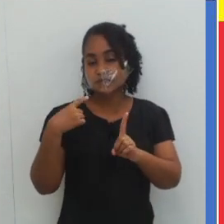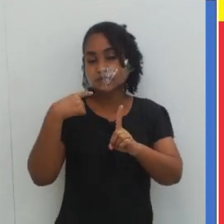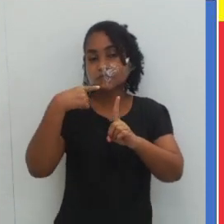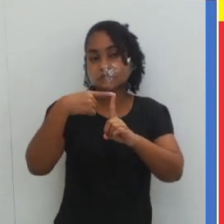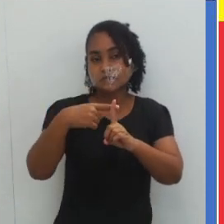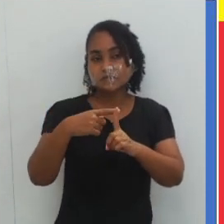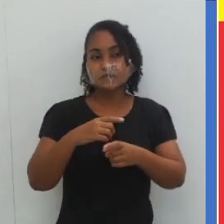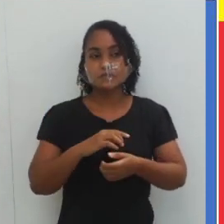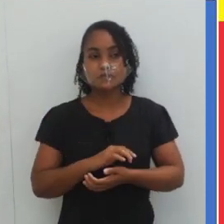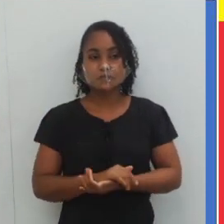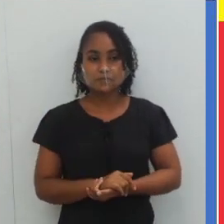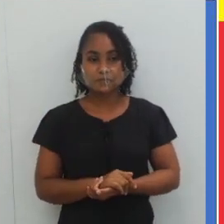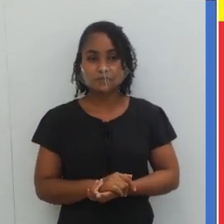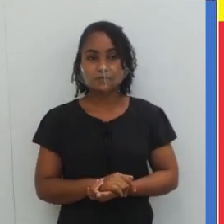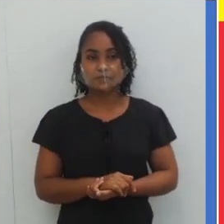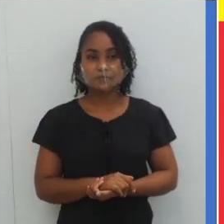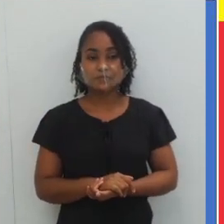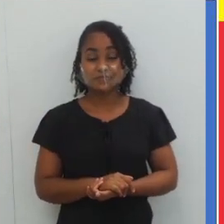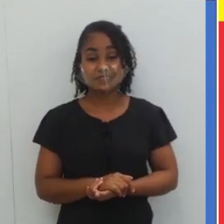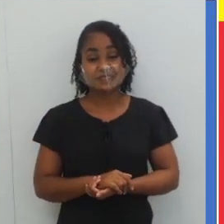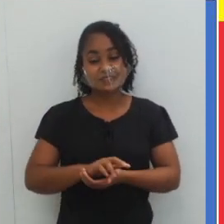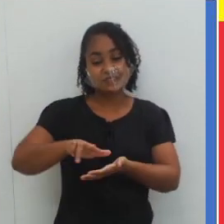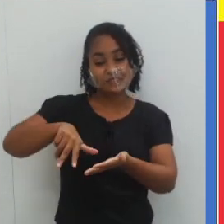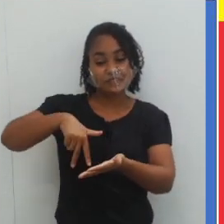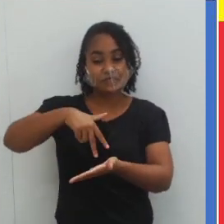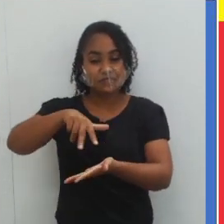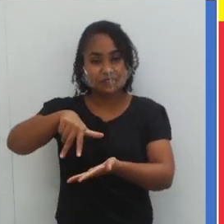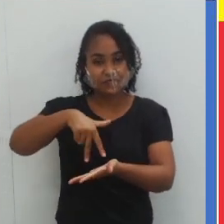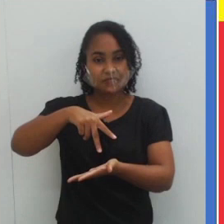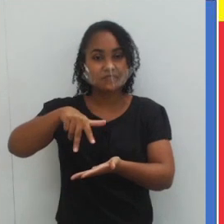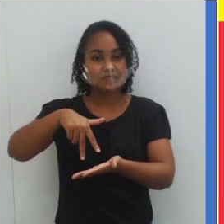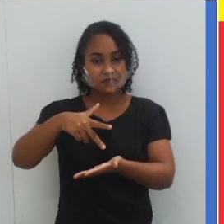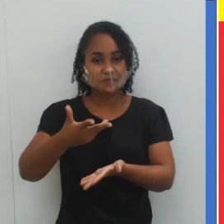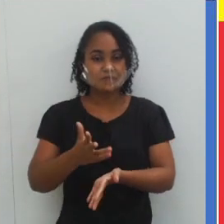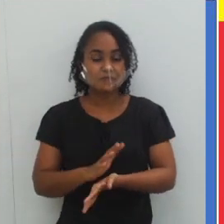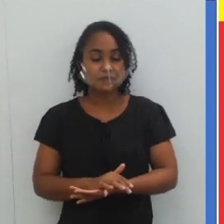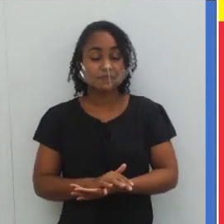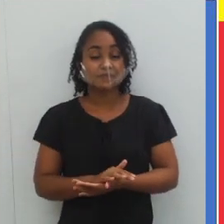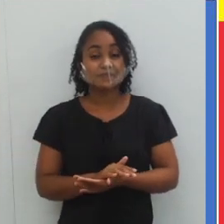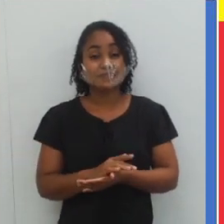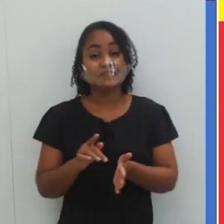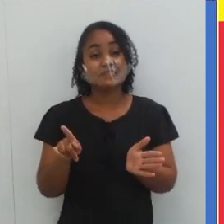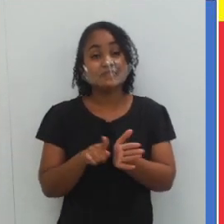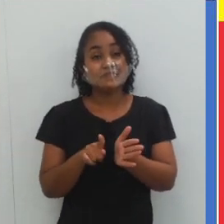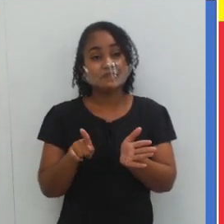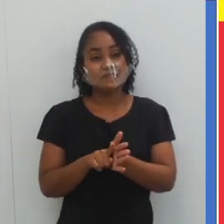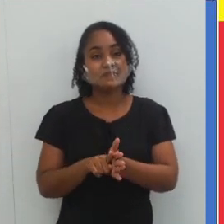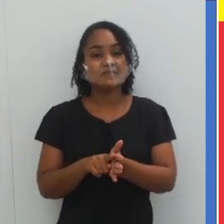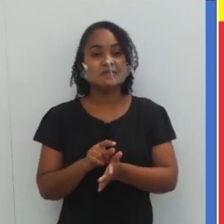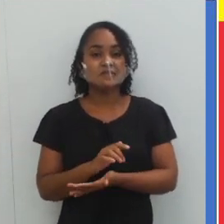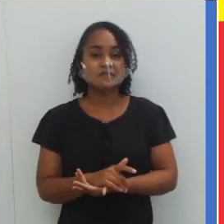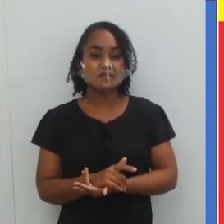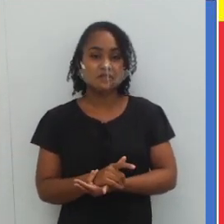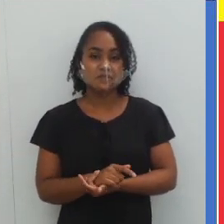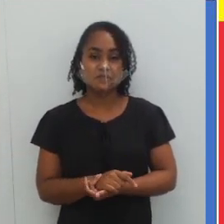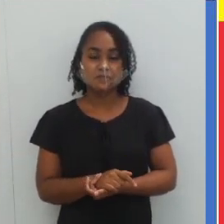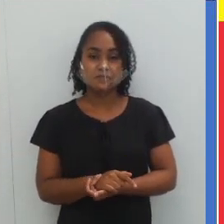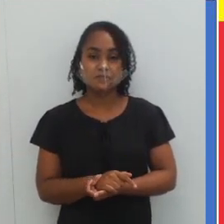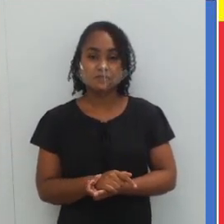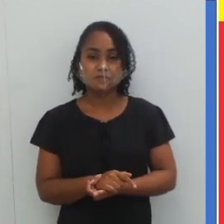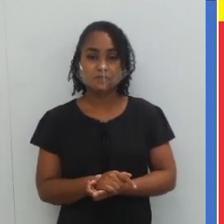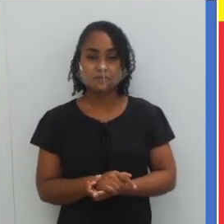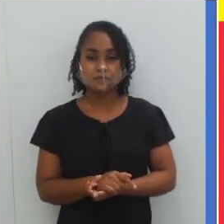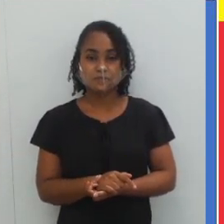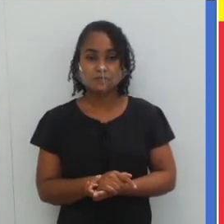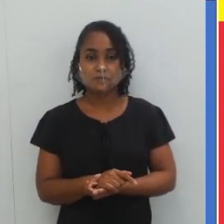afirmativa. They were dancing. Eles estavam dançando. A negativa fica